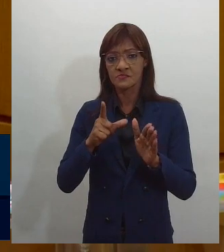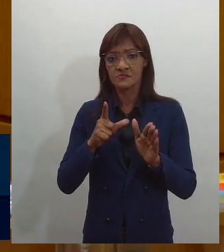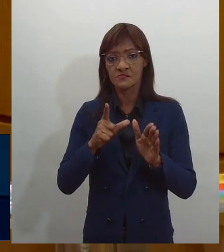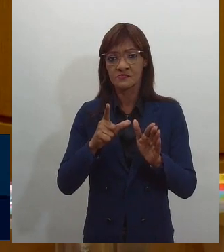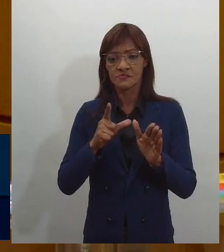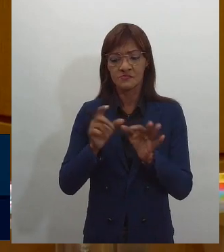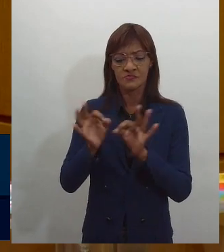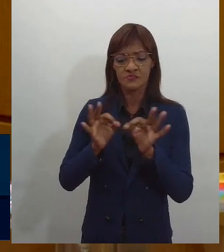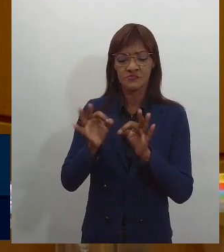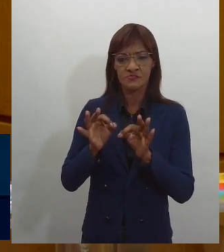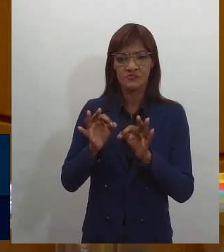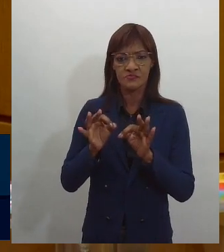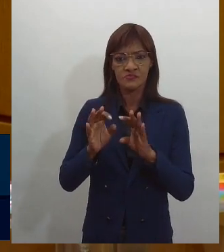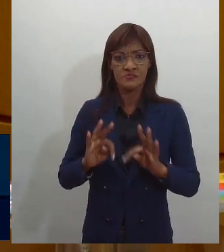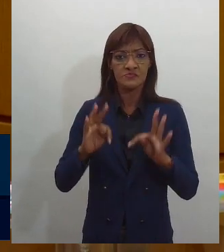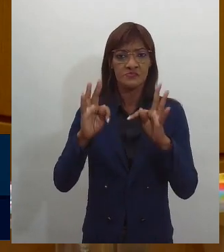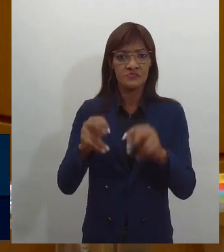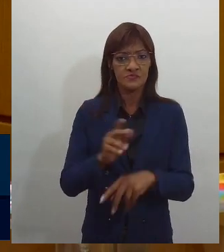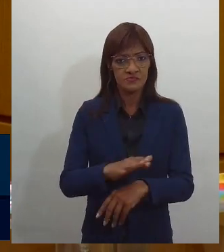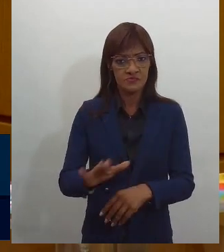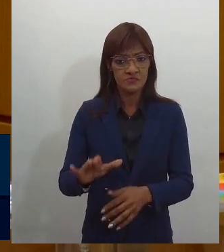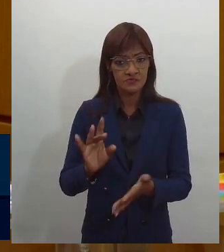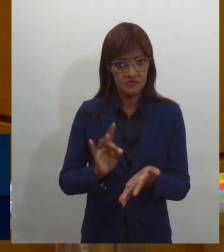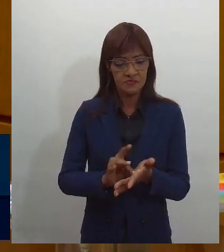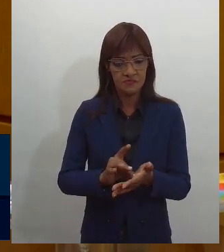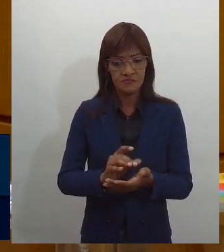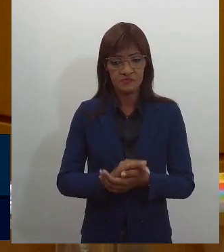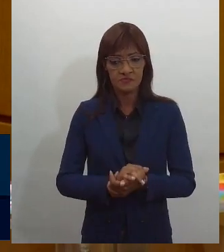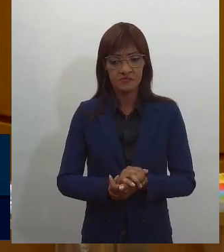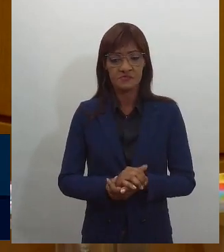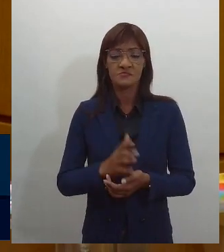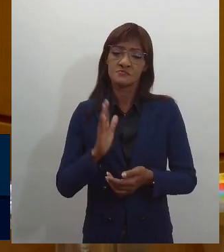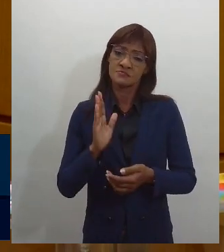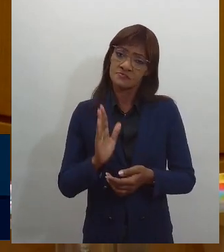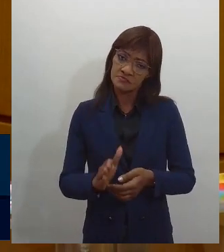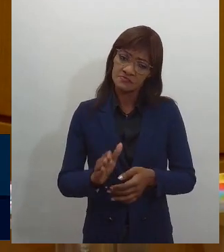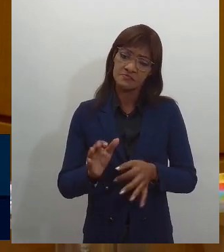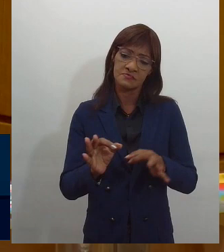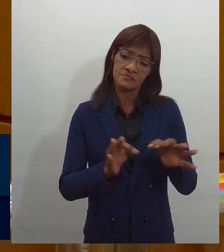que, né, foi organizado, preparado, né, por,